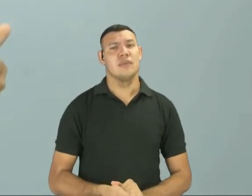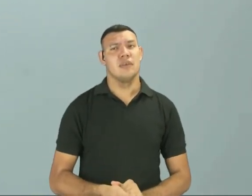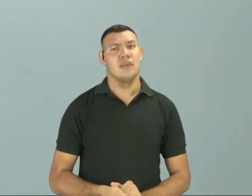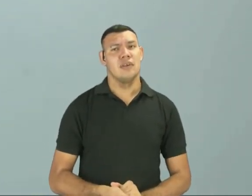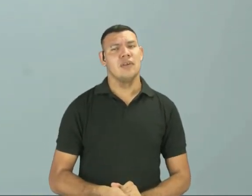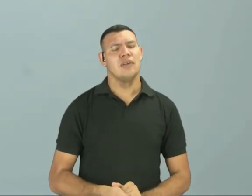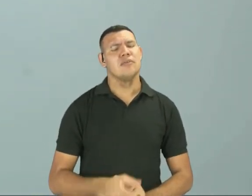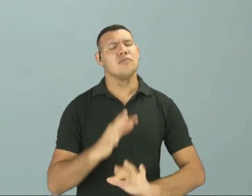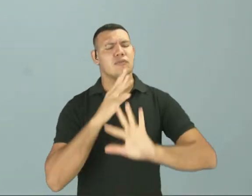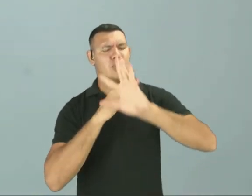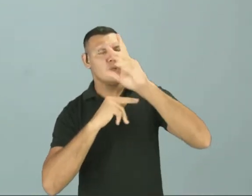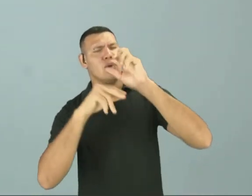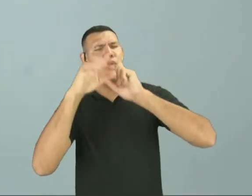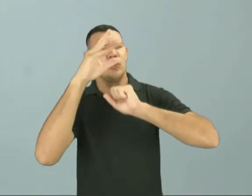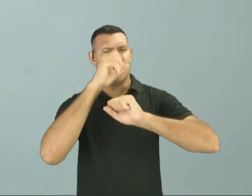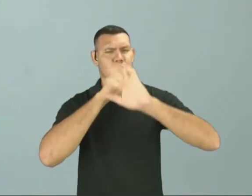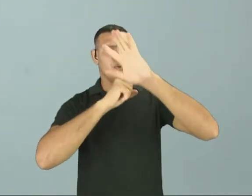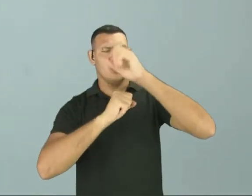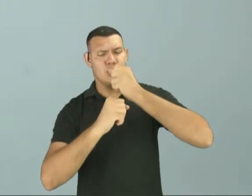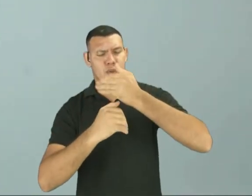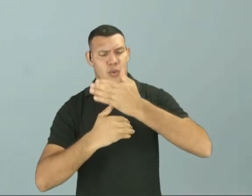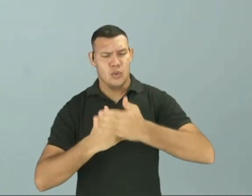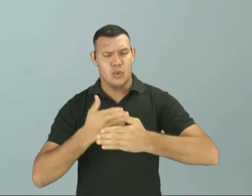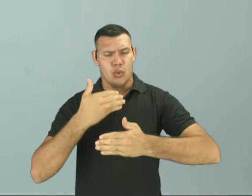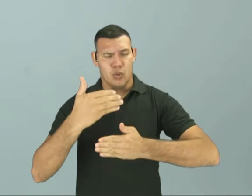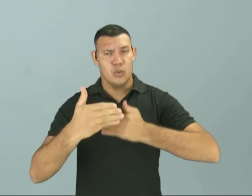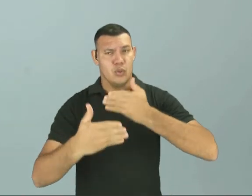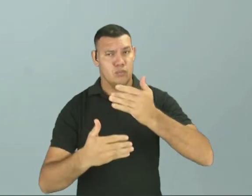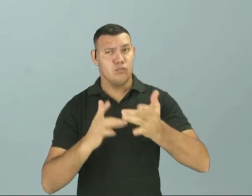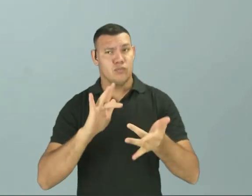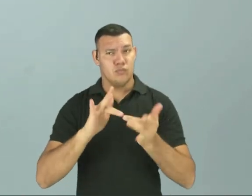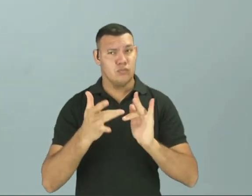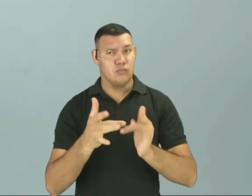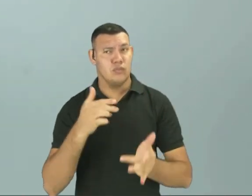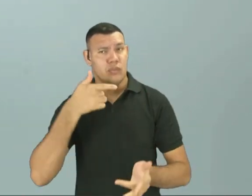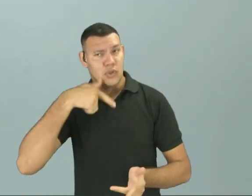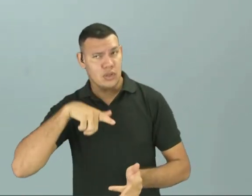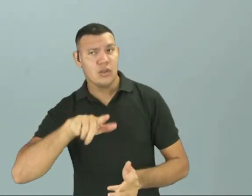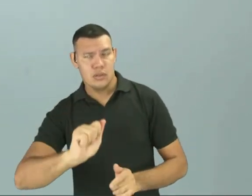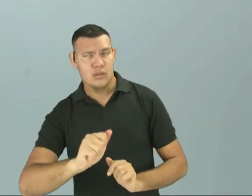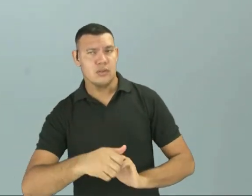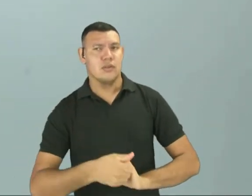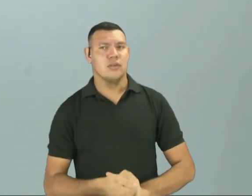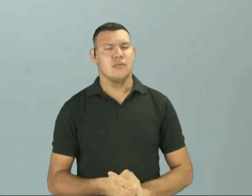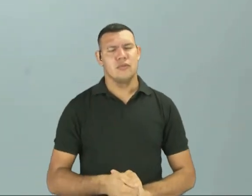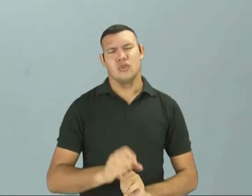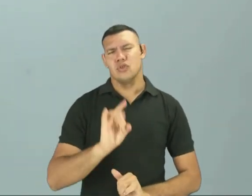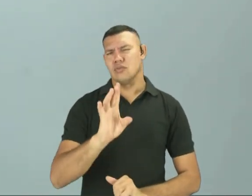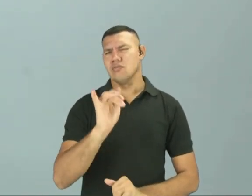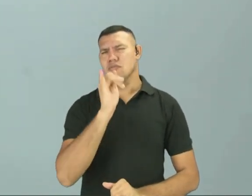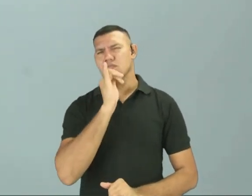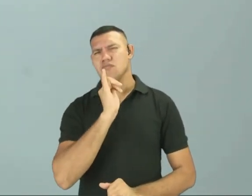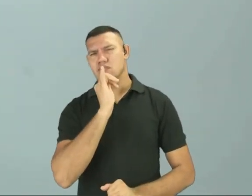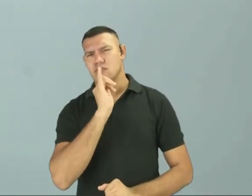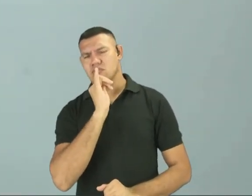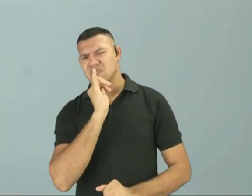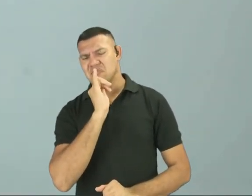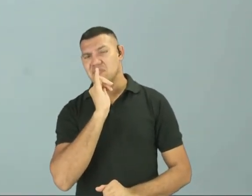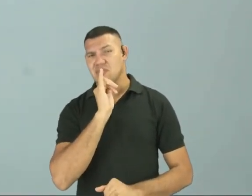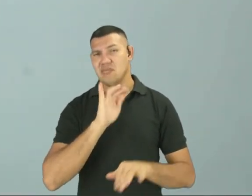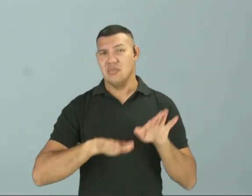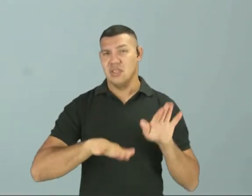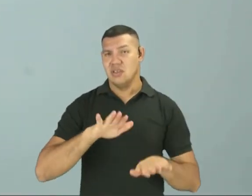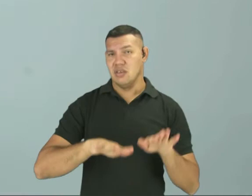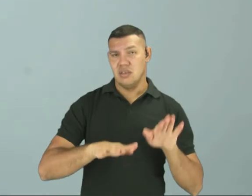vai aprendendo com o decorrer do seu contato com a língua. Tá bom? Eu trouxe 4 para exemplificar que nem sempre, quando o verbo